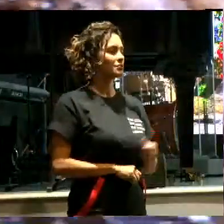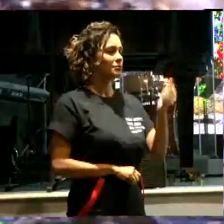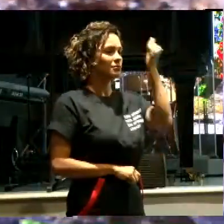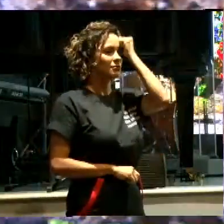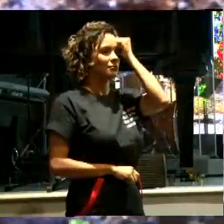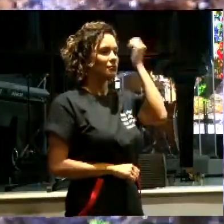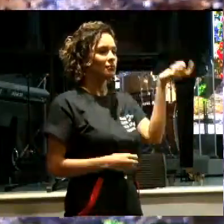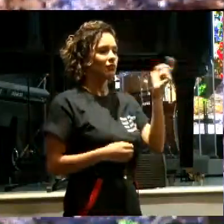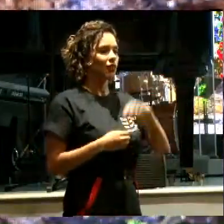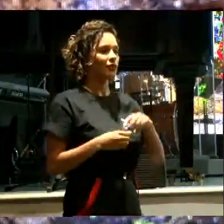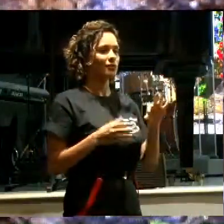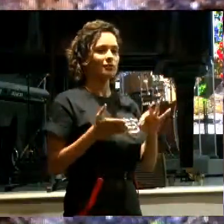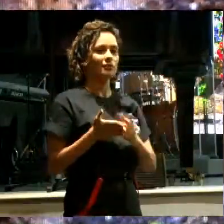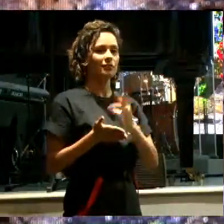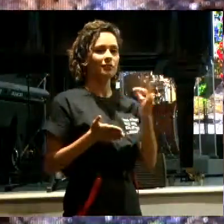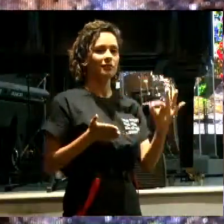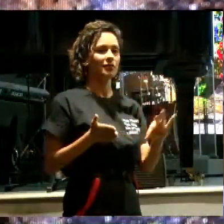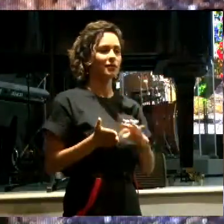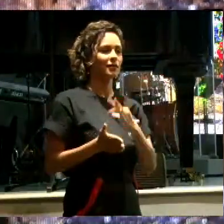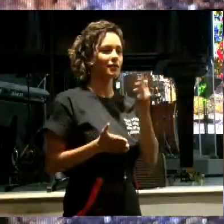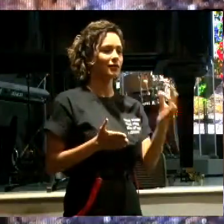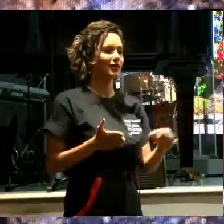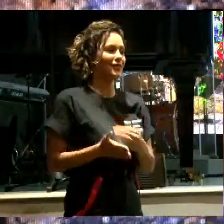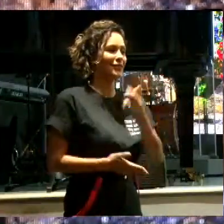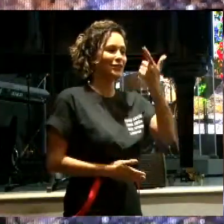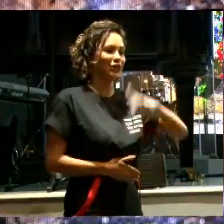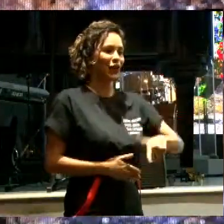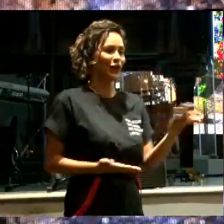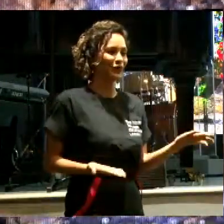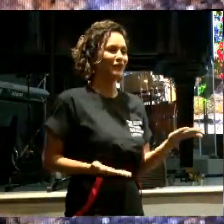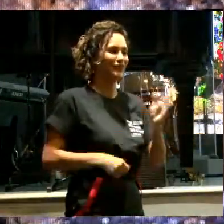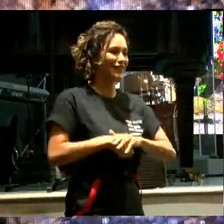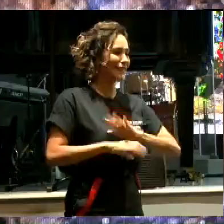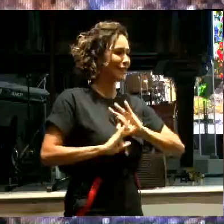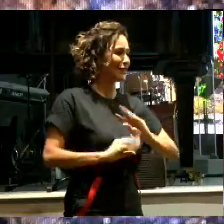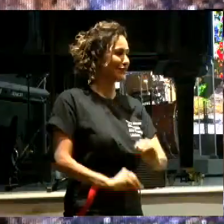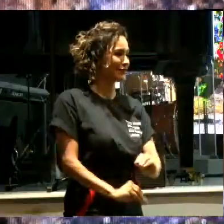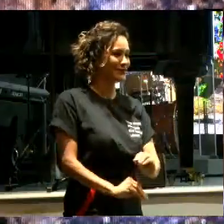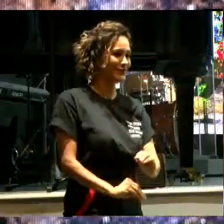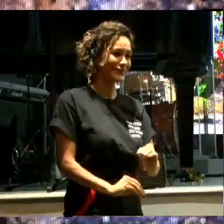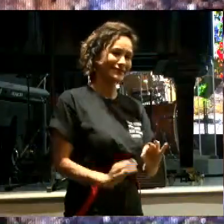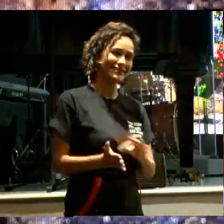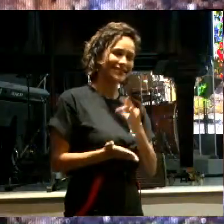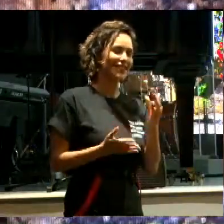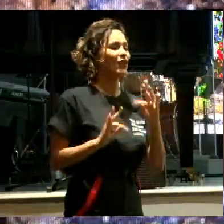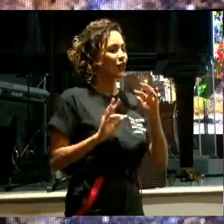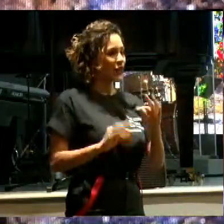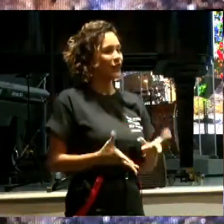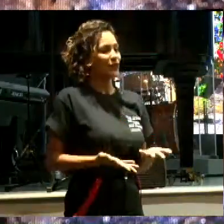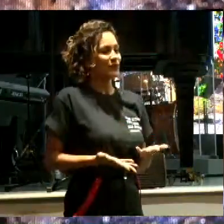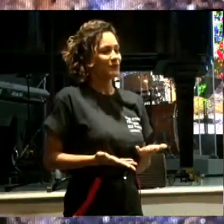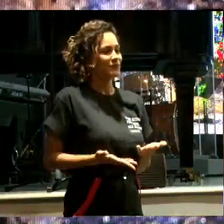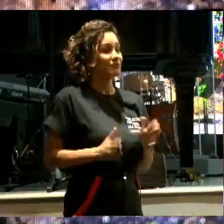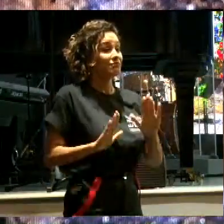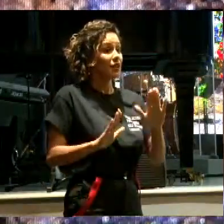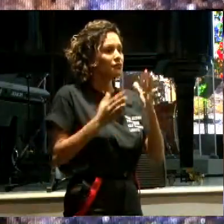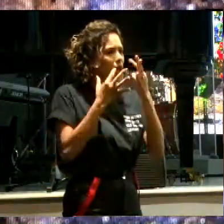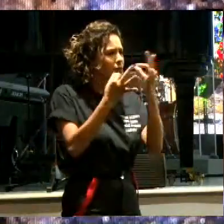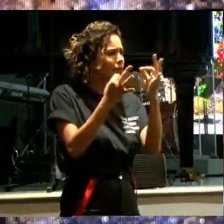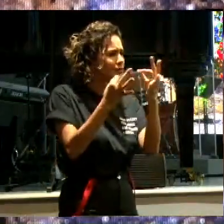recomeçar. Eu poderia falar disso também, mas sabe o que mais me chama a atenção? É dessa